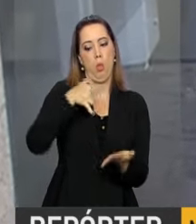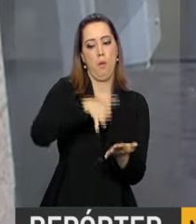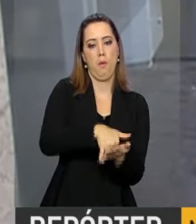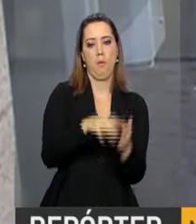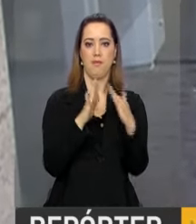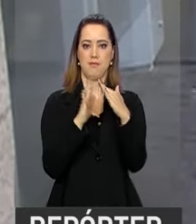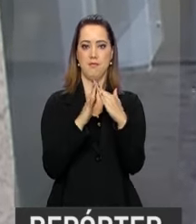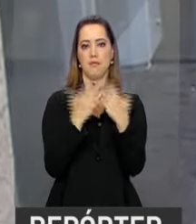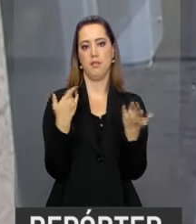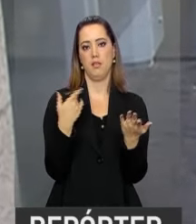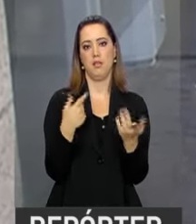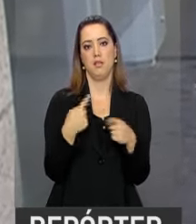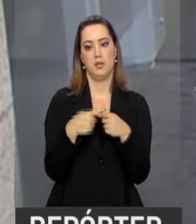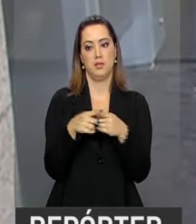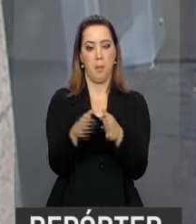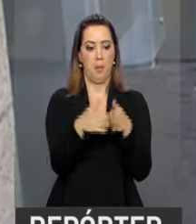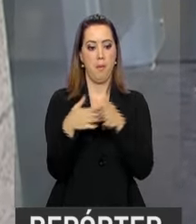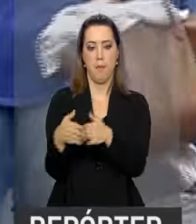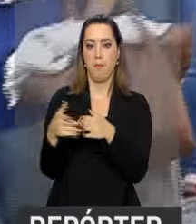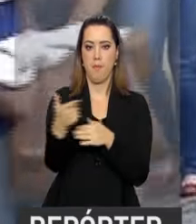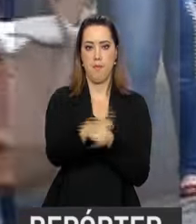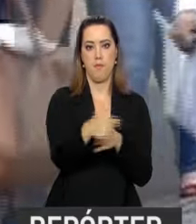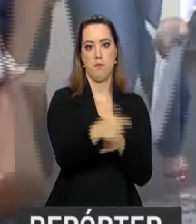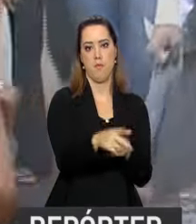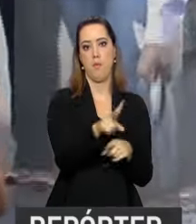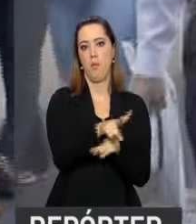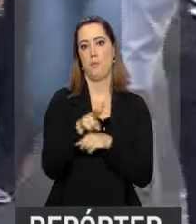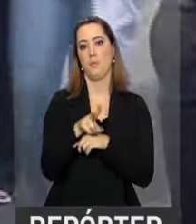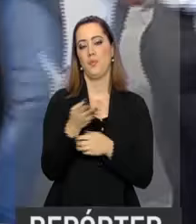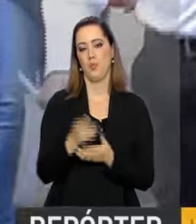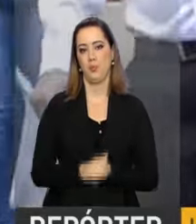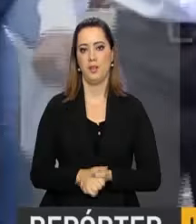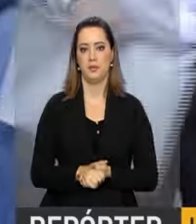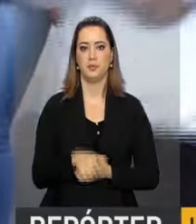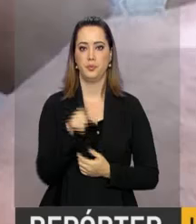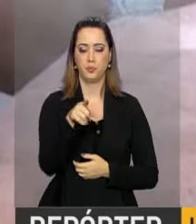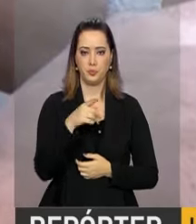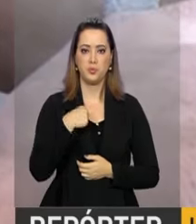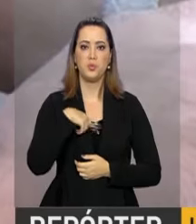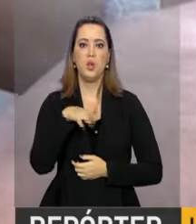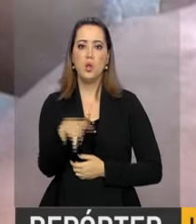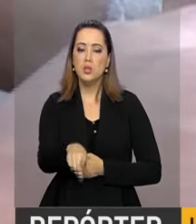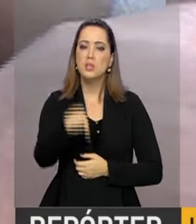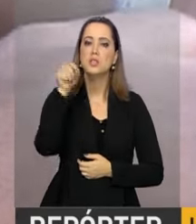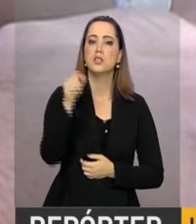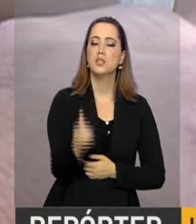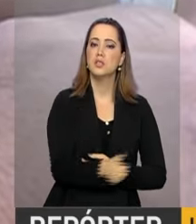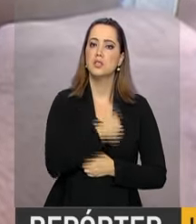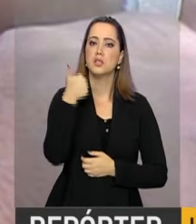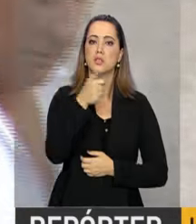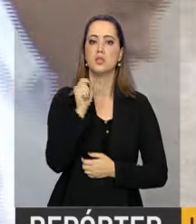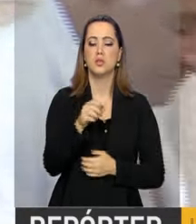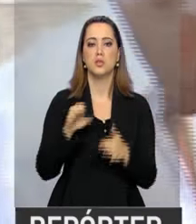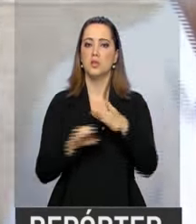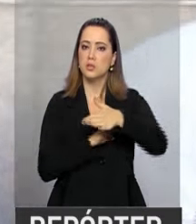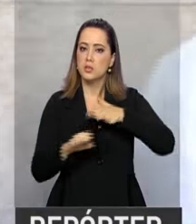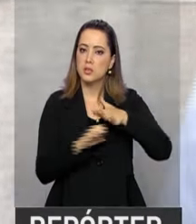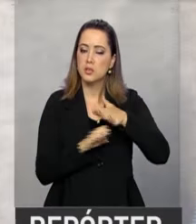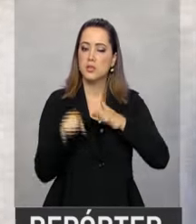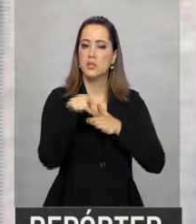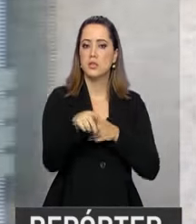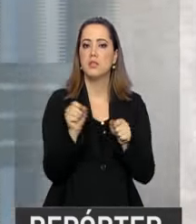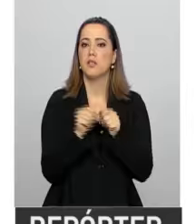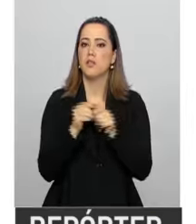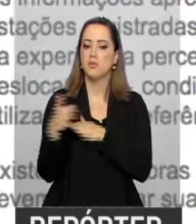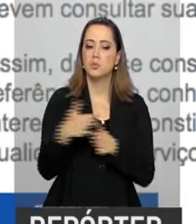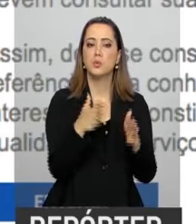para outro, para filho, para neto. Para ajudar o consumidor a escolher a operadora que funciona melhor nos locais que ele mais